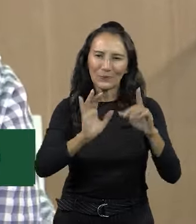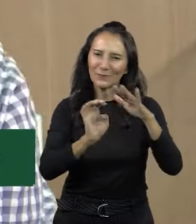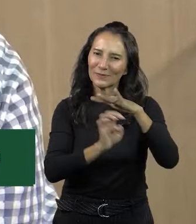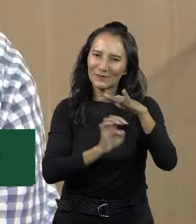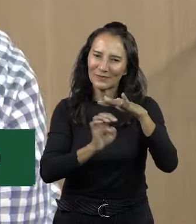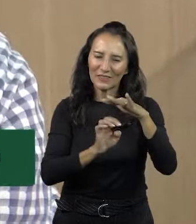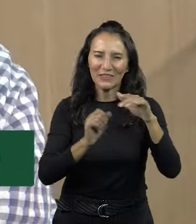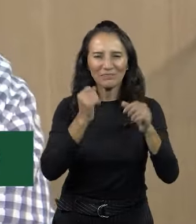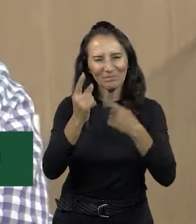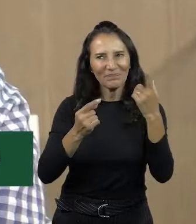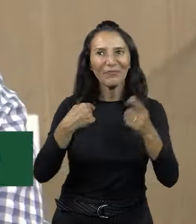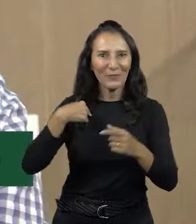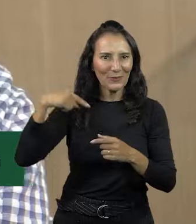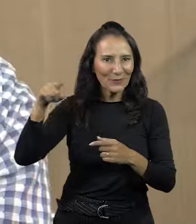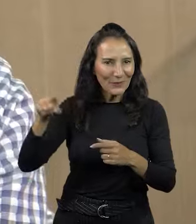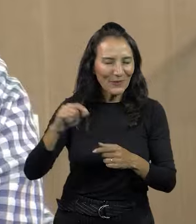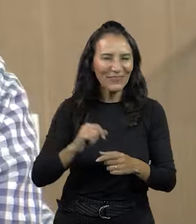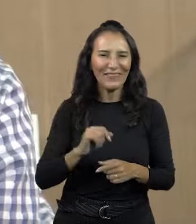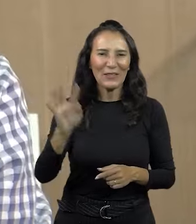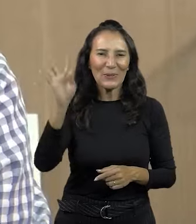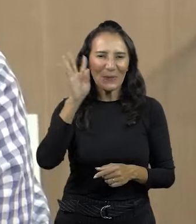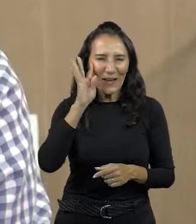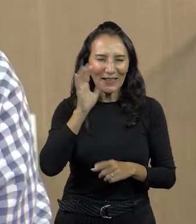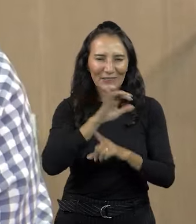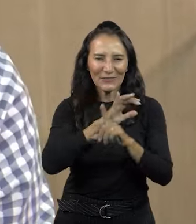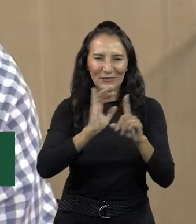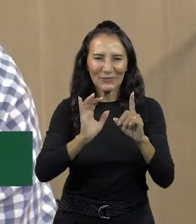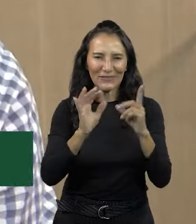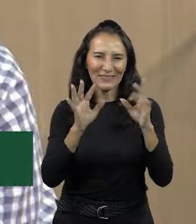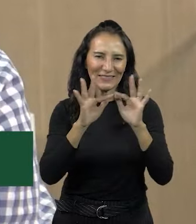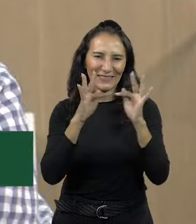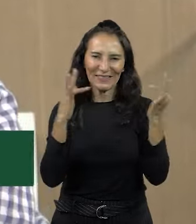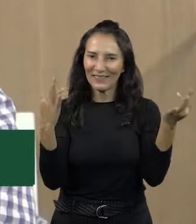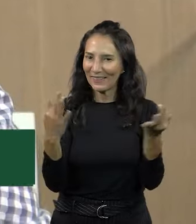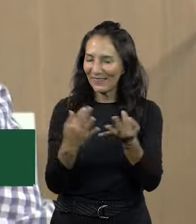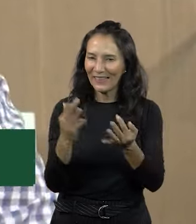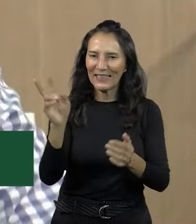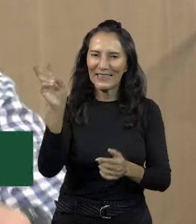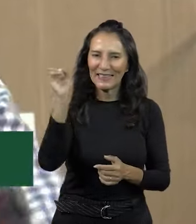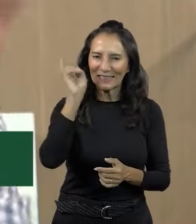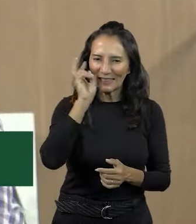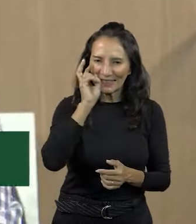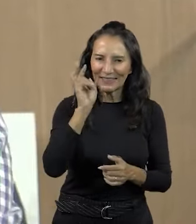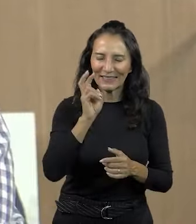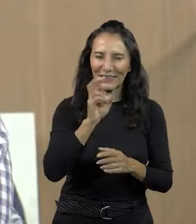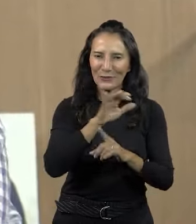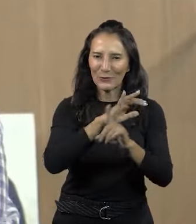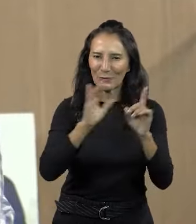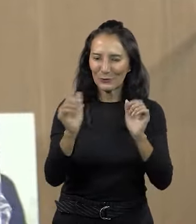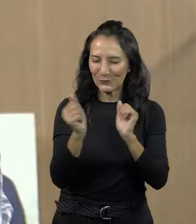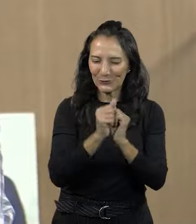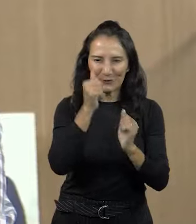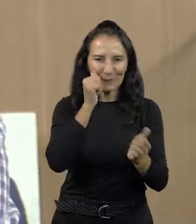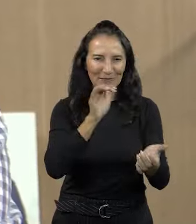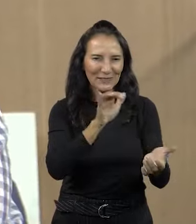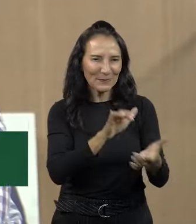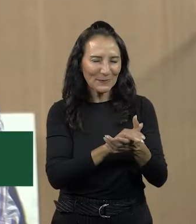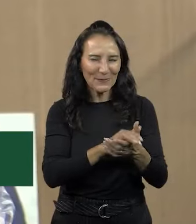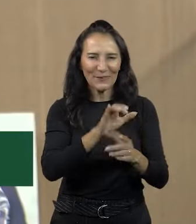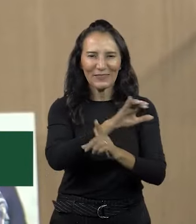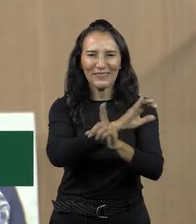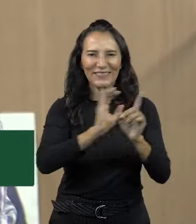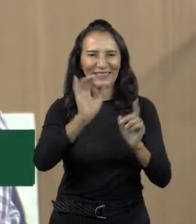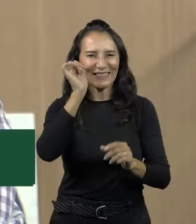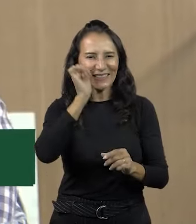estado presente terça o culto da vitória quarto culto da família quinta culto com a minha esposa culto das